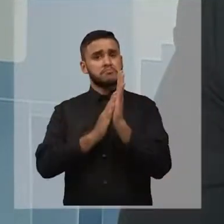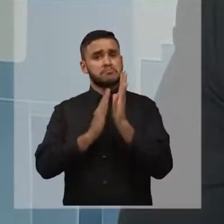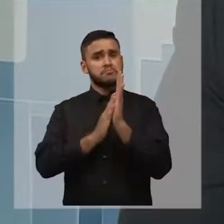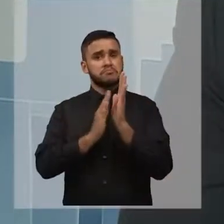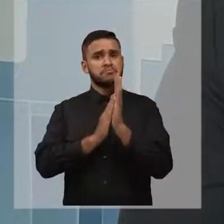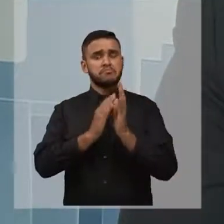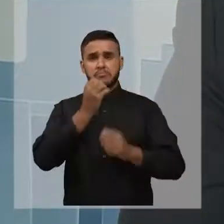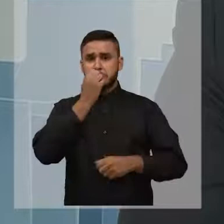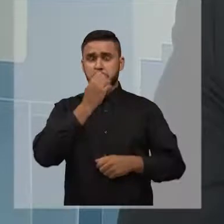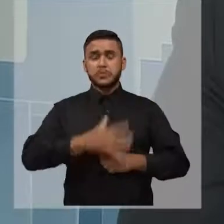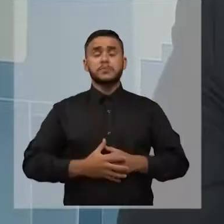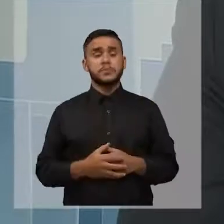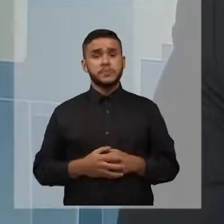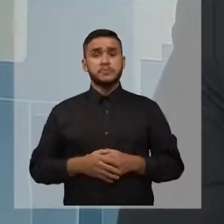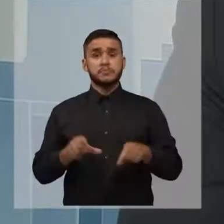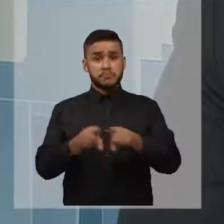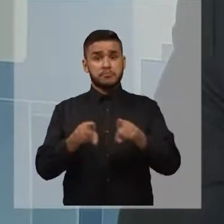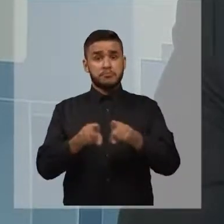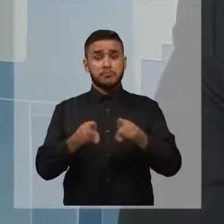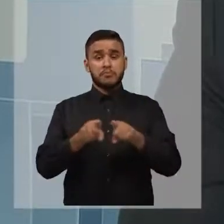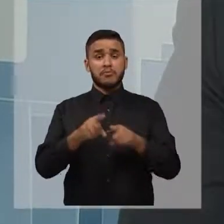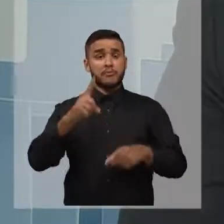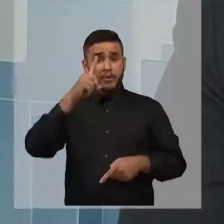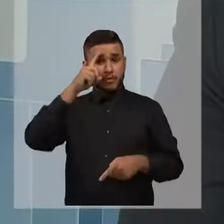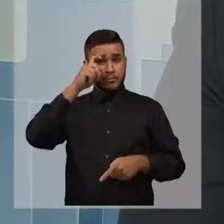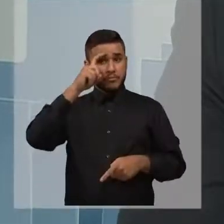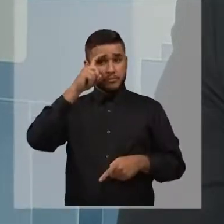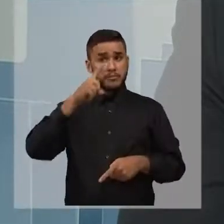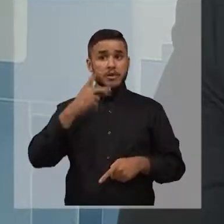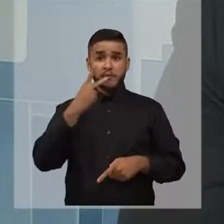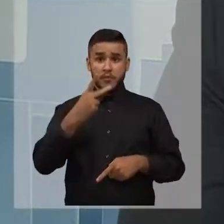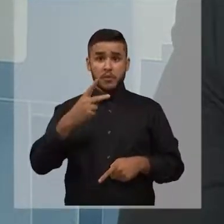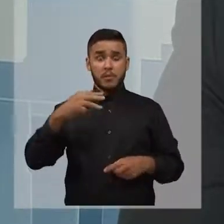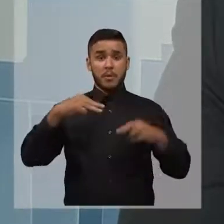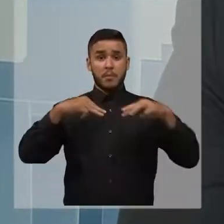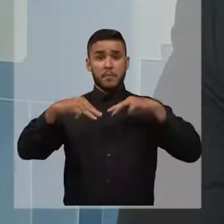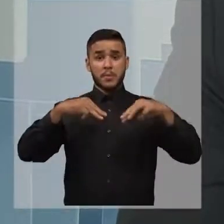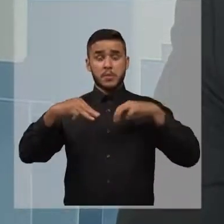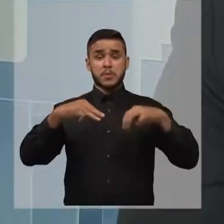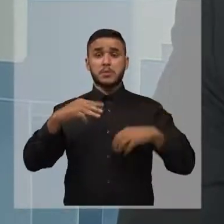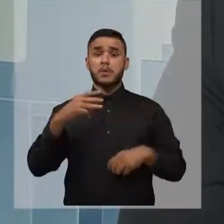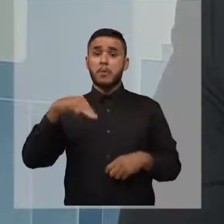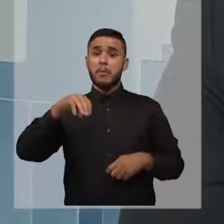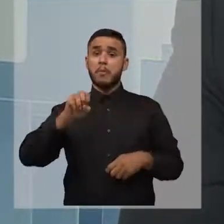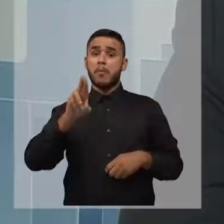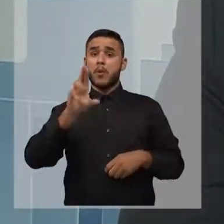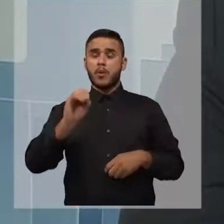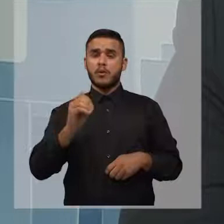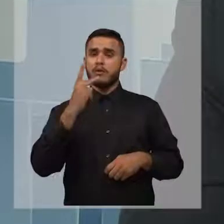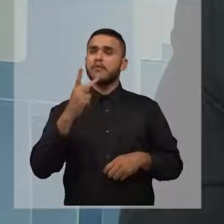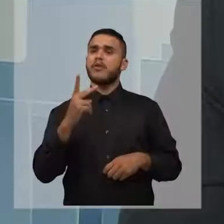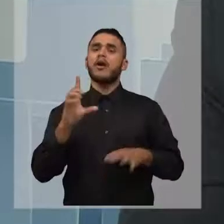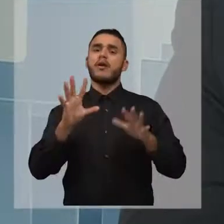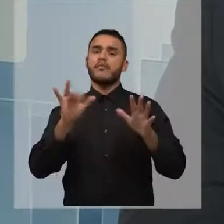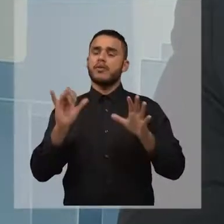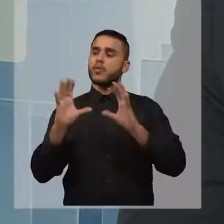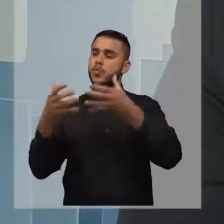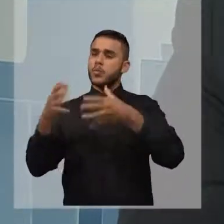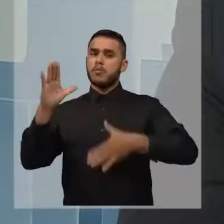pacote feito pelo Moro e com atitudes que foram tomadas nessa semana em relação à transferência de membros do